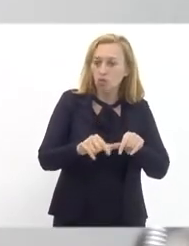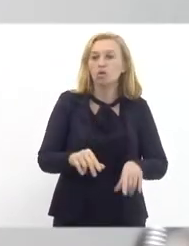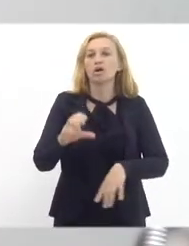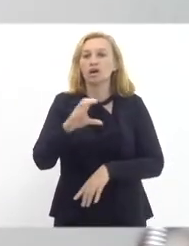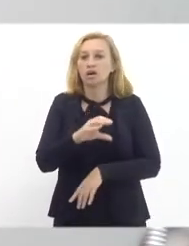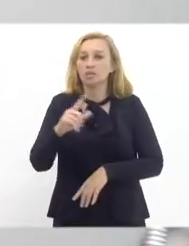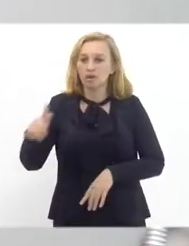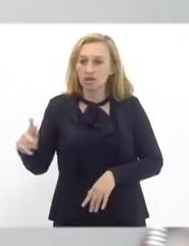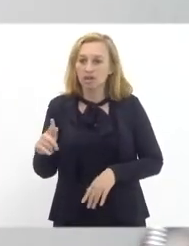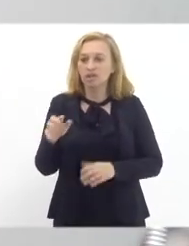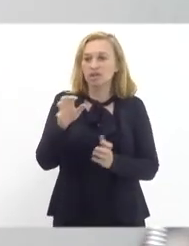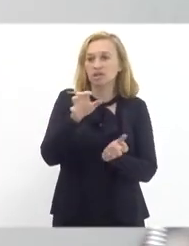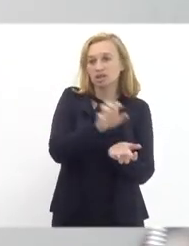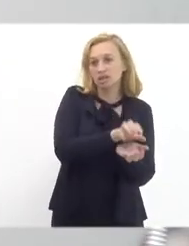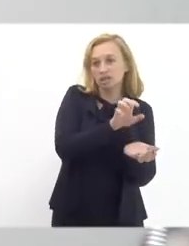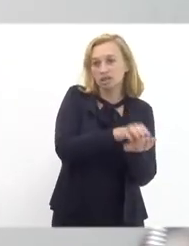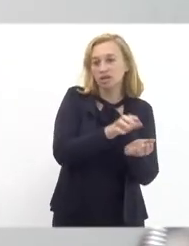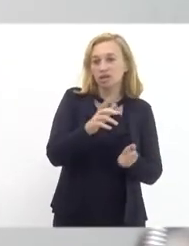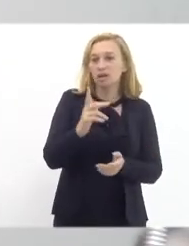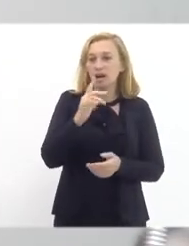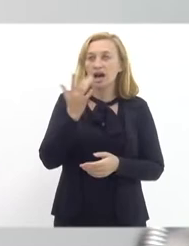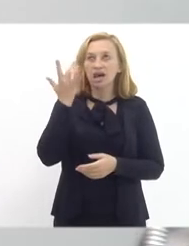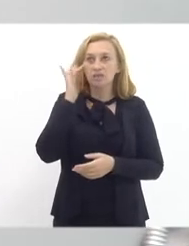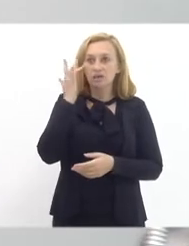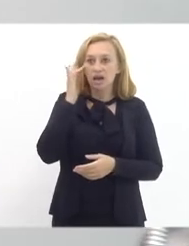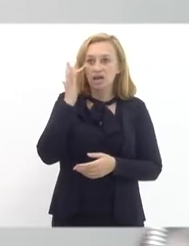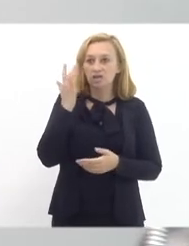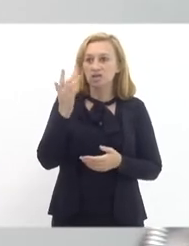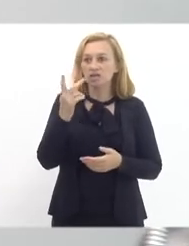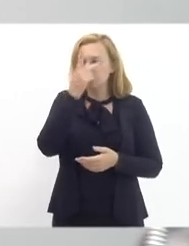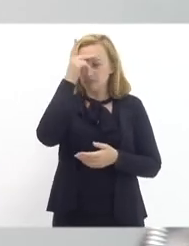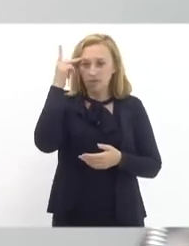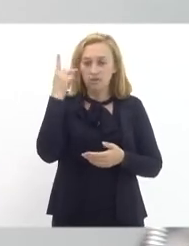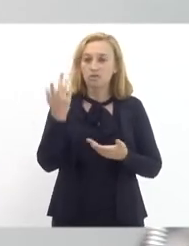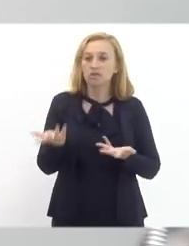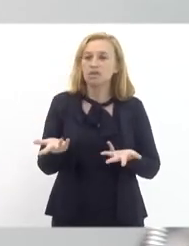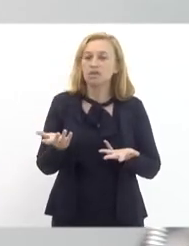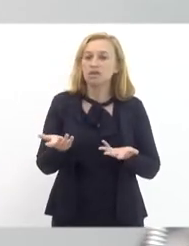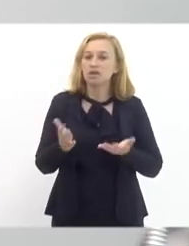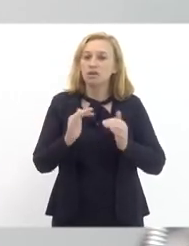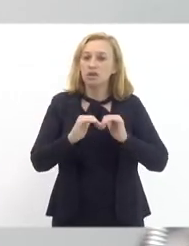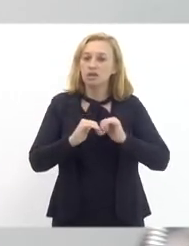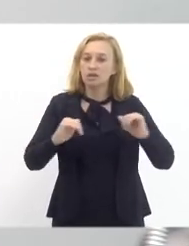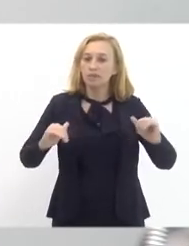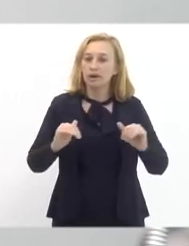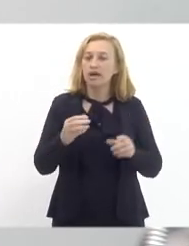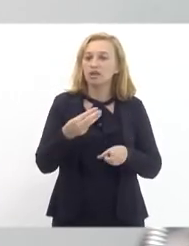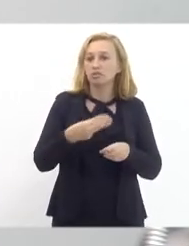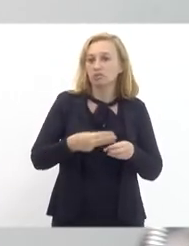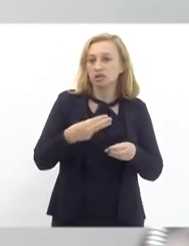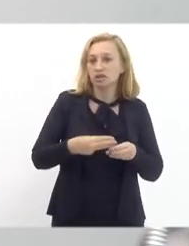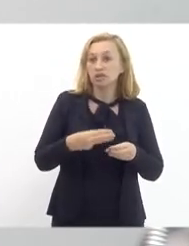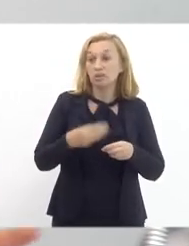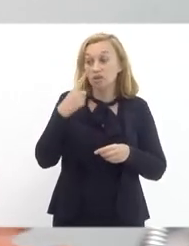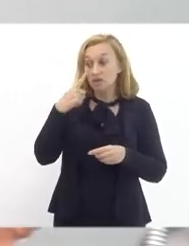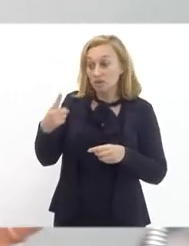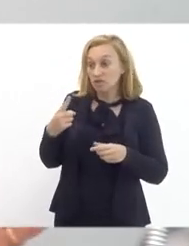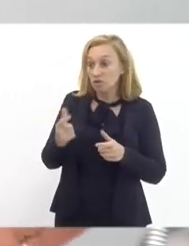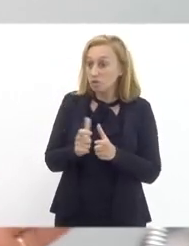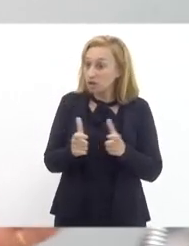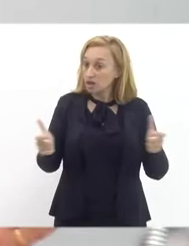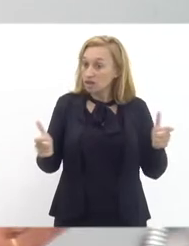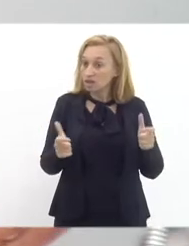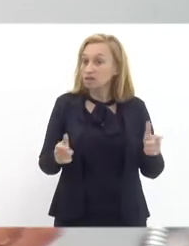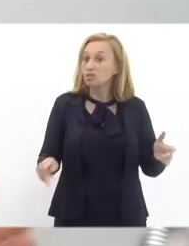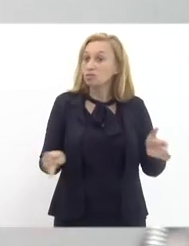até que chegam a ser um município separado do município do Rio de Janeiro. Isso para vocês terem consciência da dimensão que esse projeto